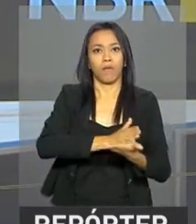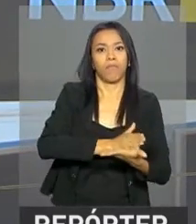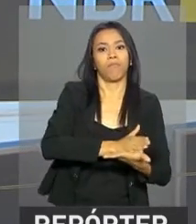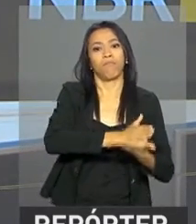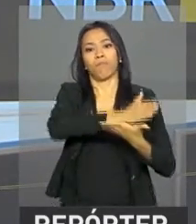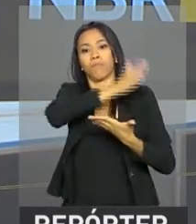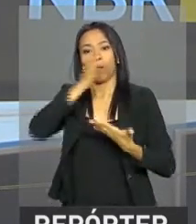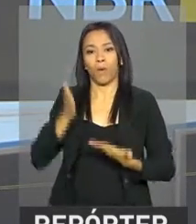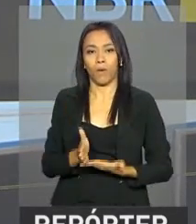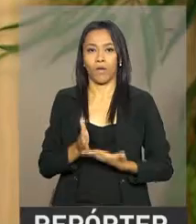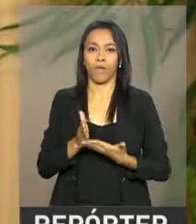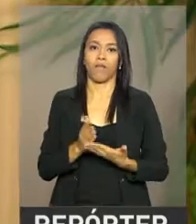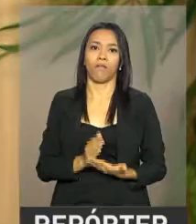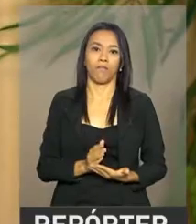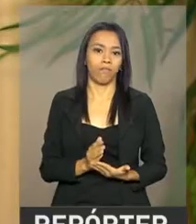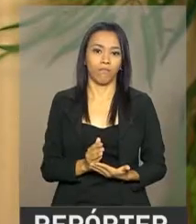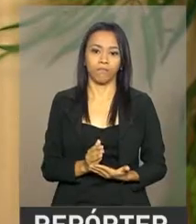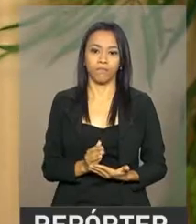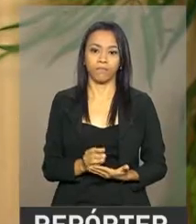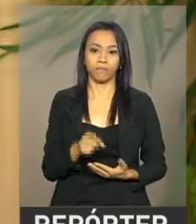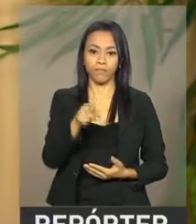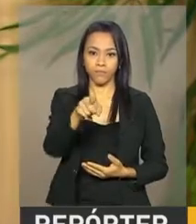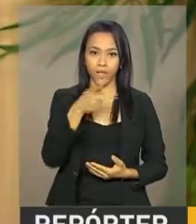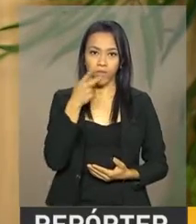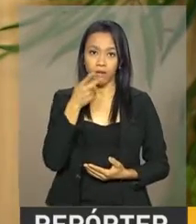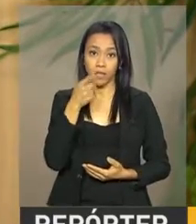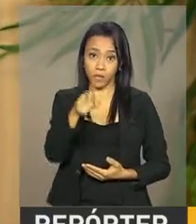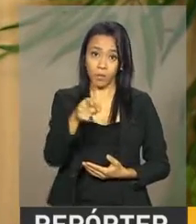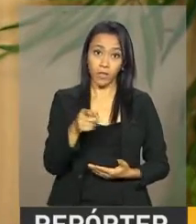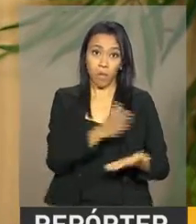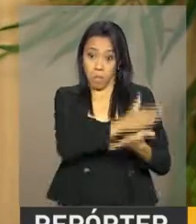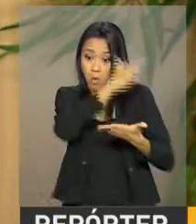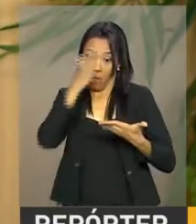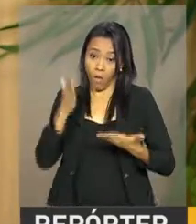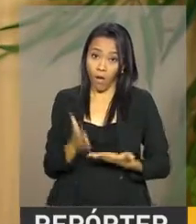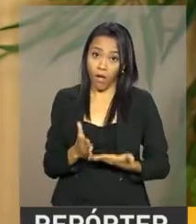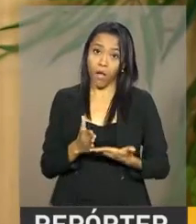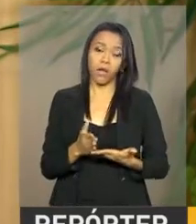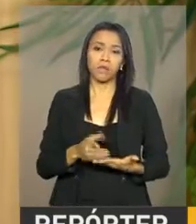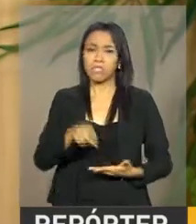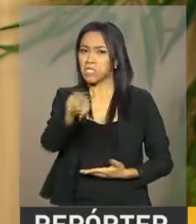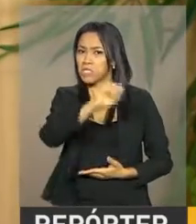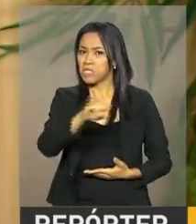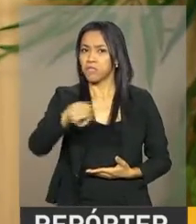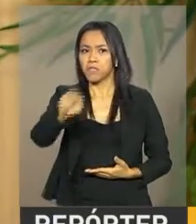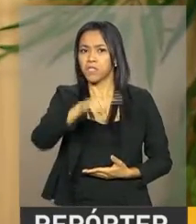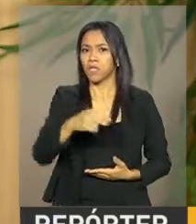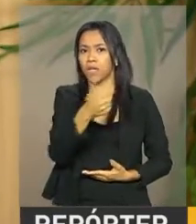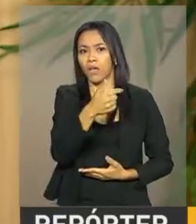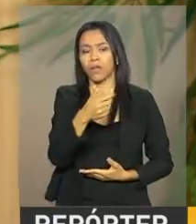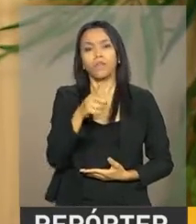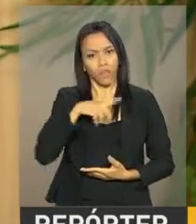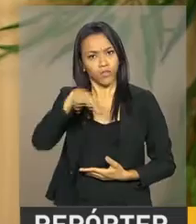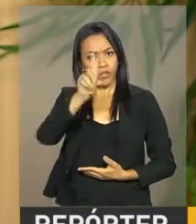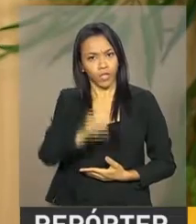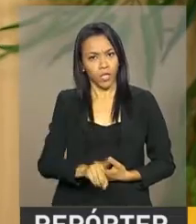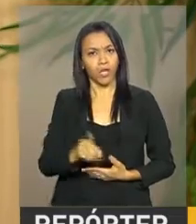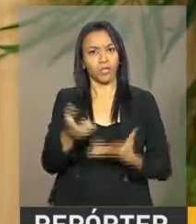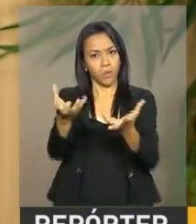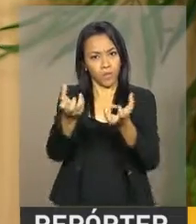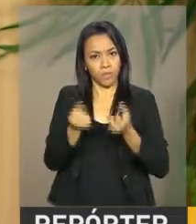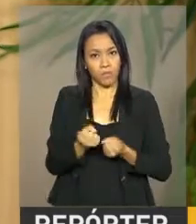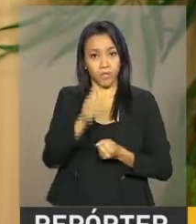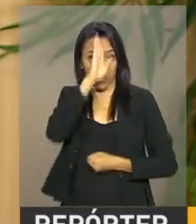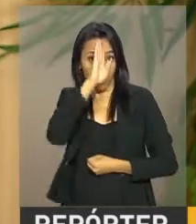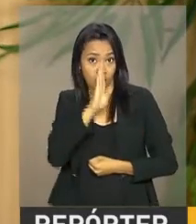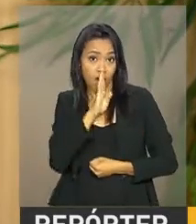mudança do prazo. O prazo não será adiado, então, eventualmente, quem ainda não tem ido e que tem direito a receber